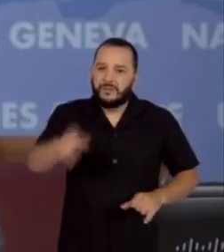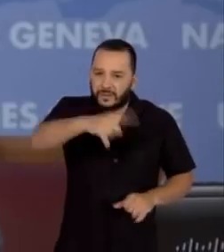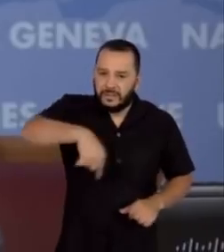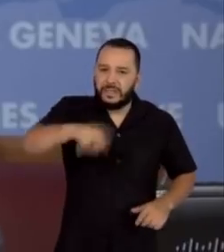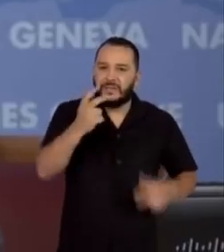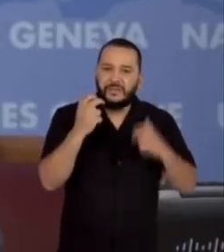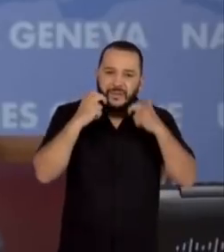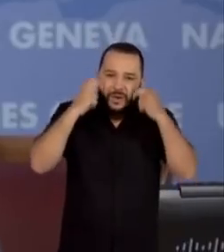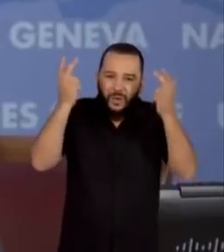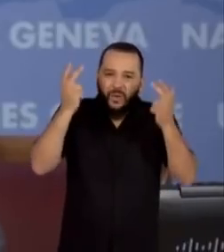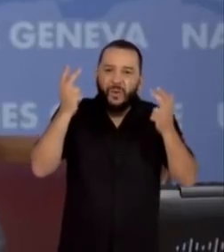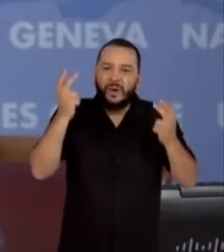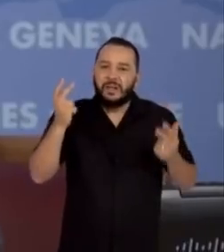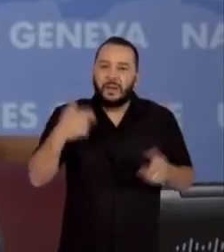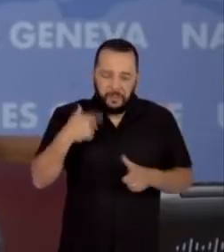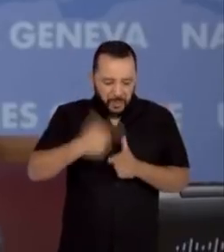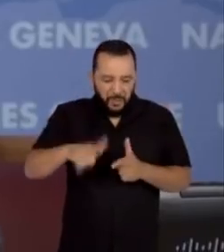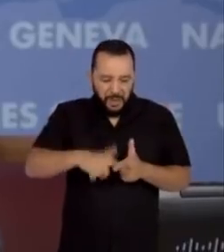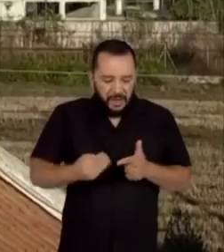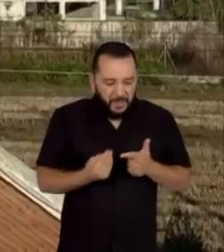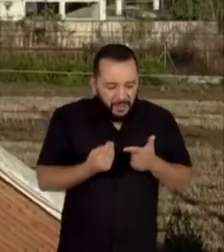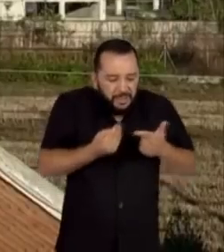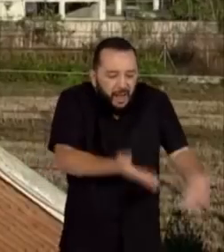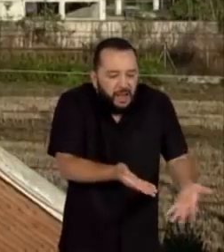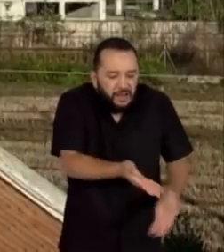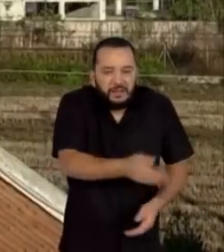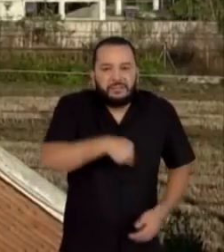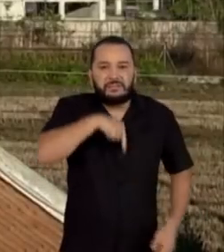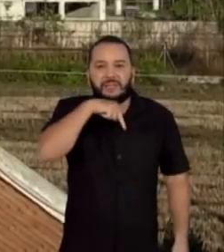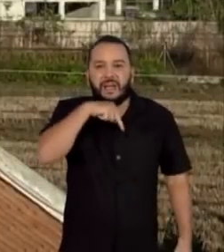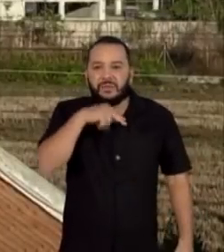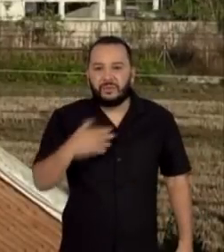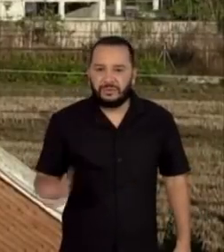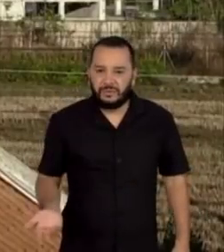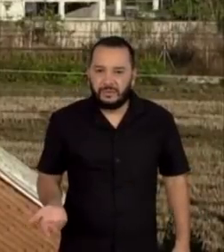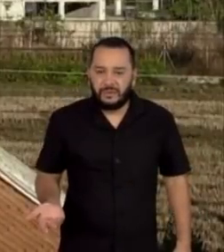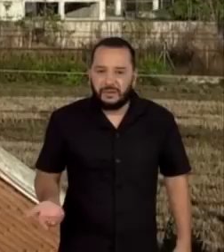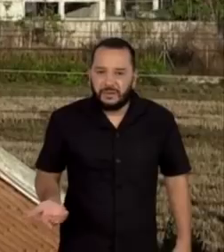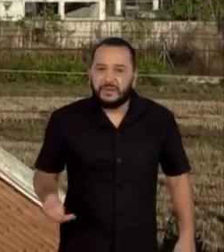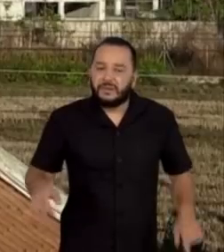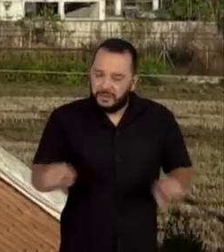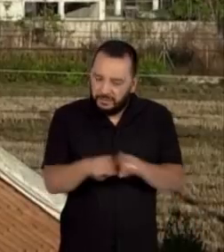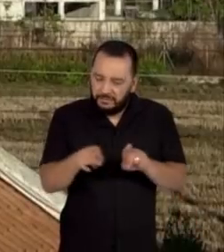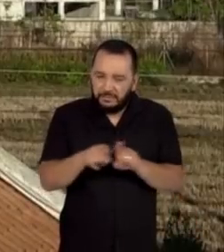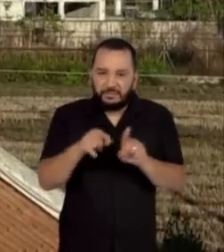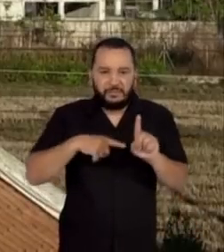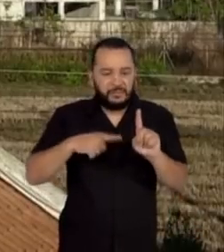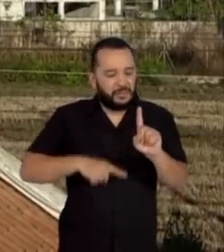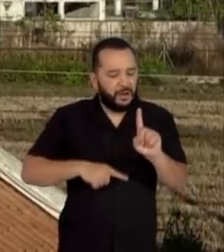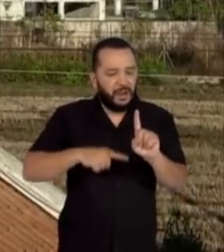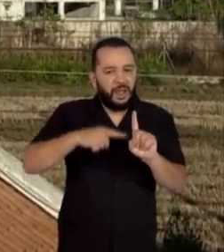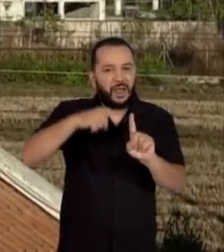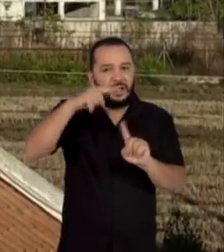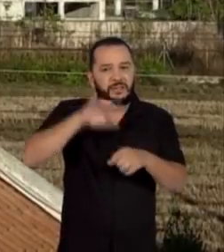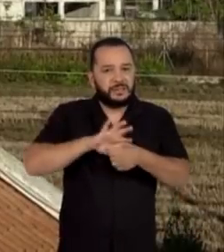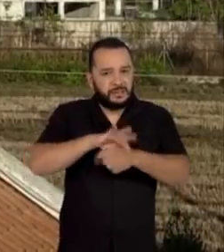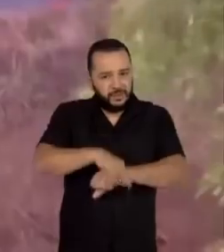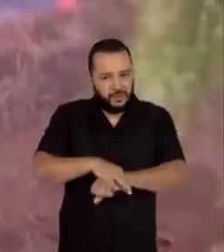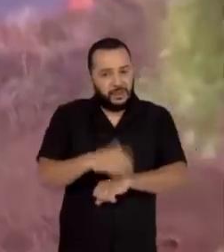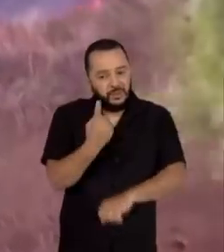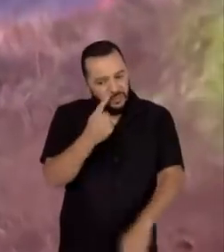de saber que deixou esse problema para eles. O relatório mostra que o limite de temperatura mais seguro de 1,5